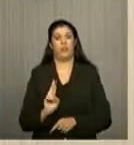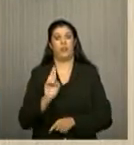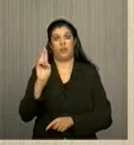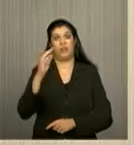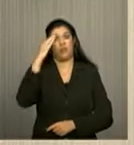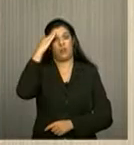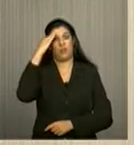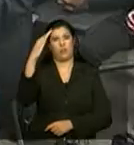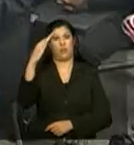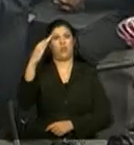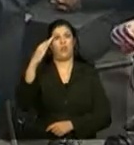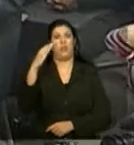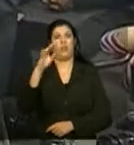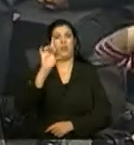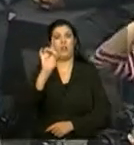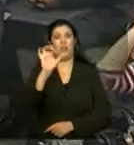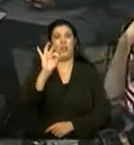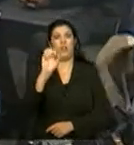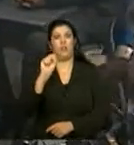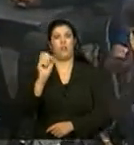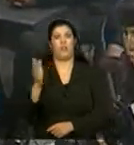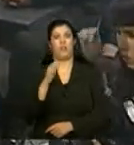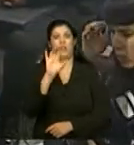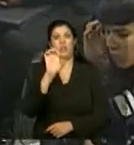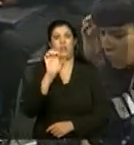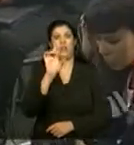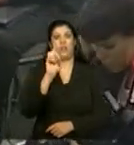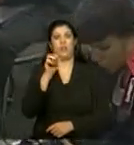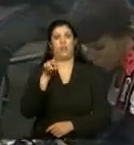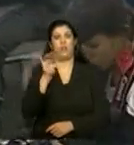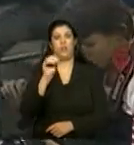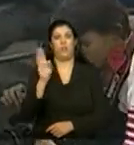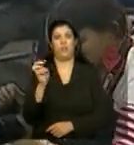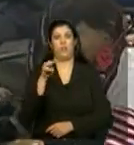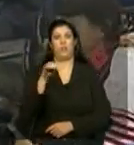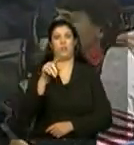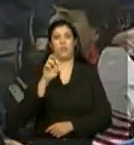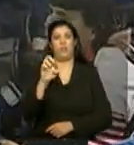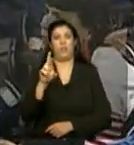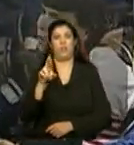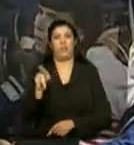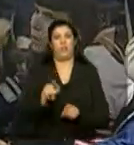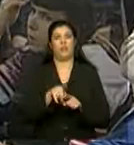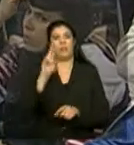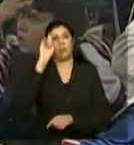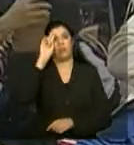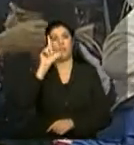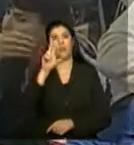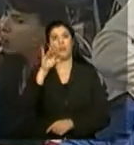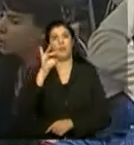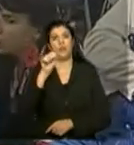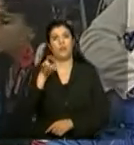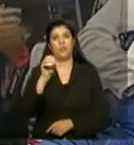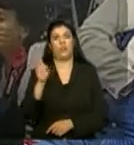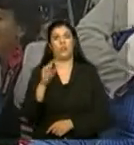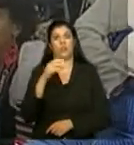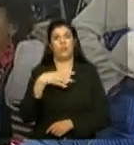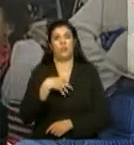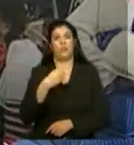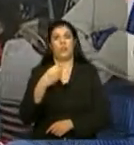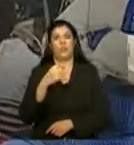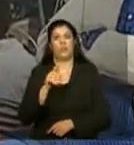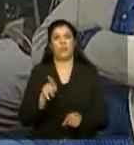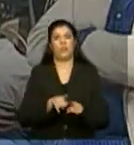defesa os senhores edmundo miller e seu salvo sabe o luciano filho neste momento tem a palavra o